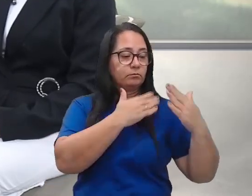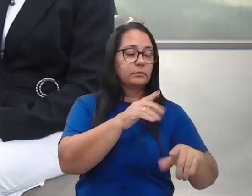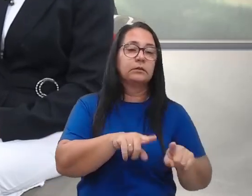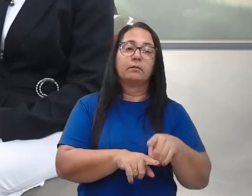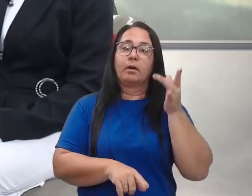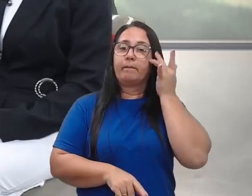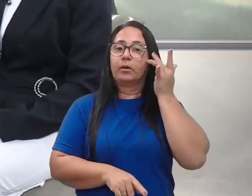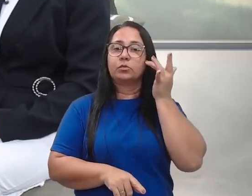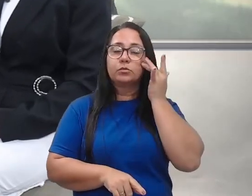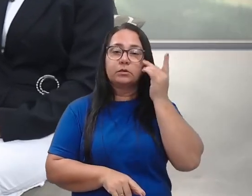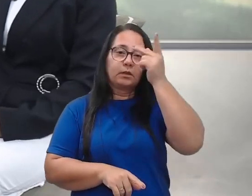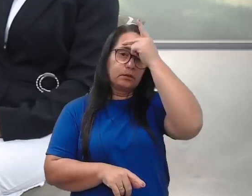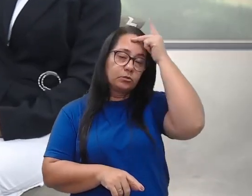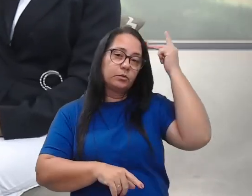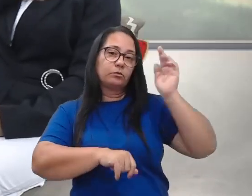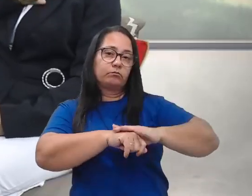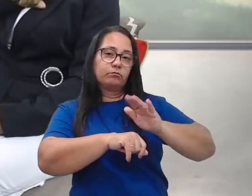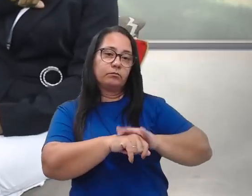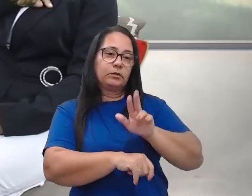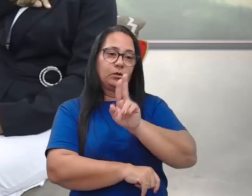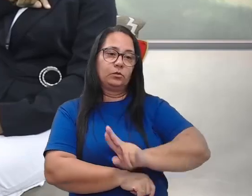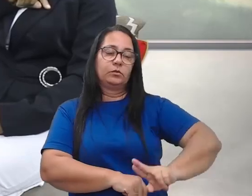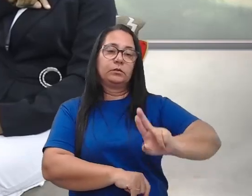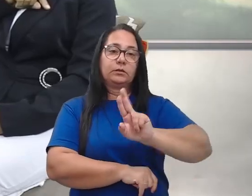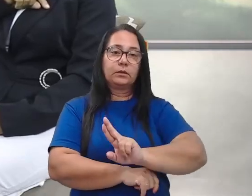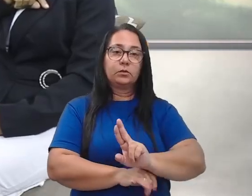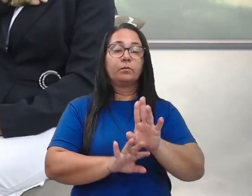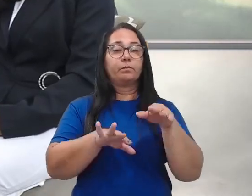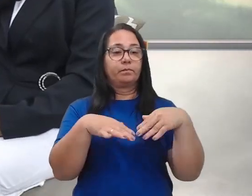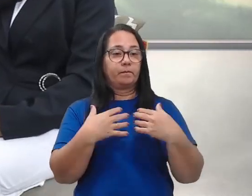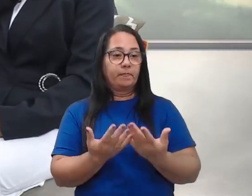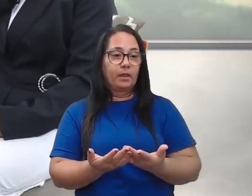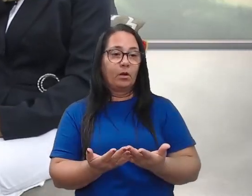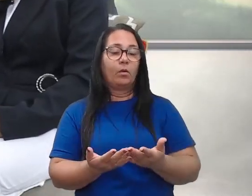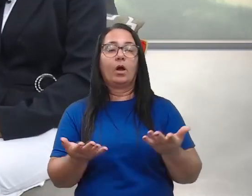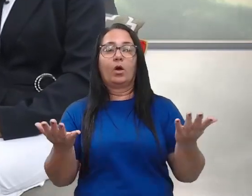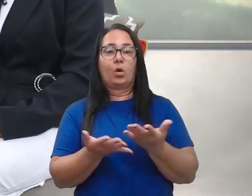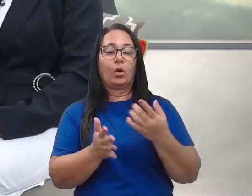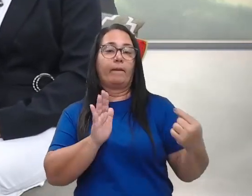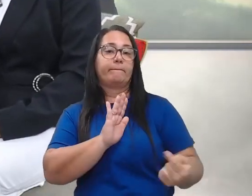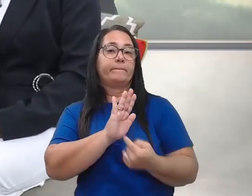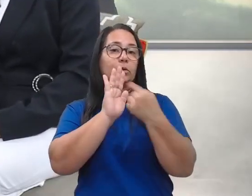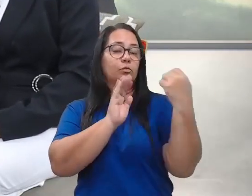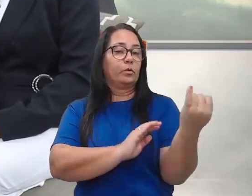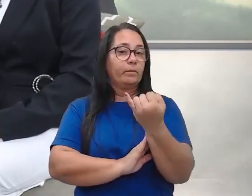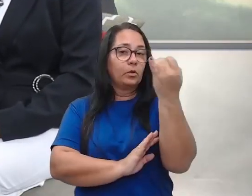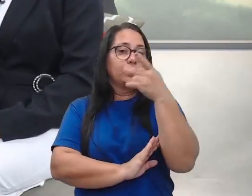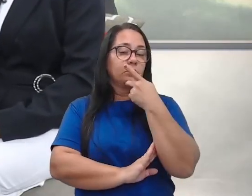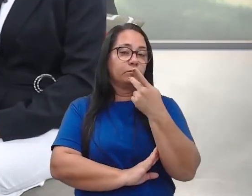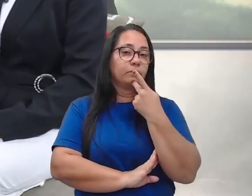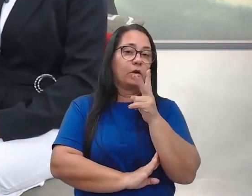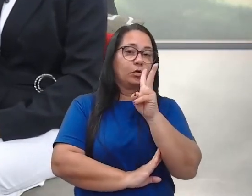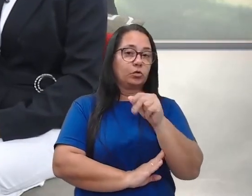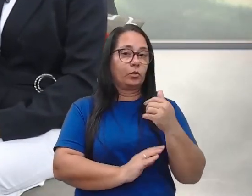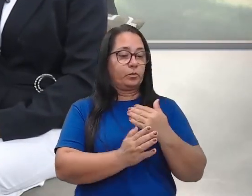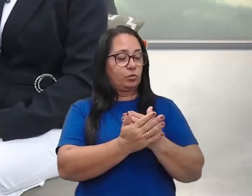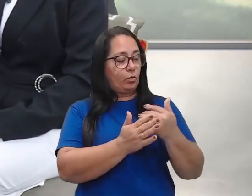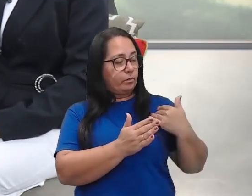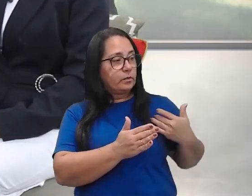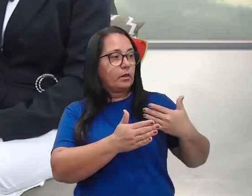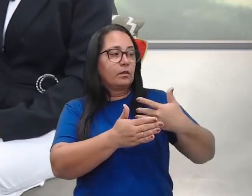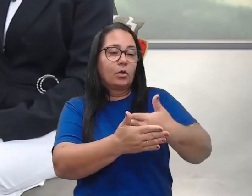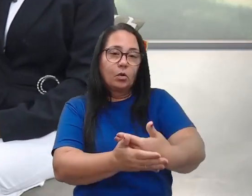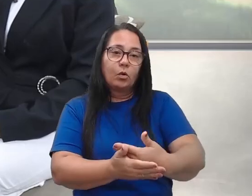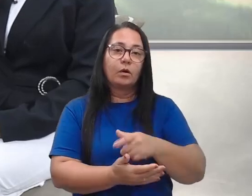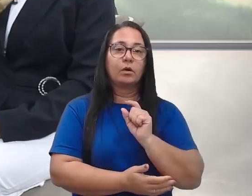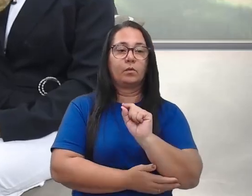lidando com ela. E aí a gente vai se pegar em um ponto muito importante que está sendo falado desde o princípio, e é